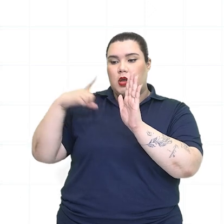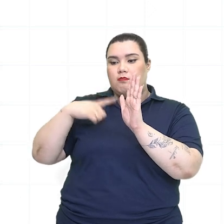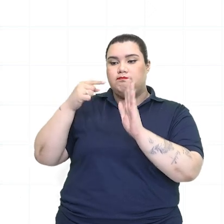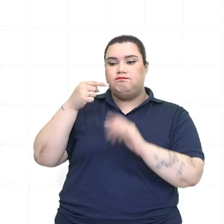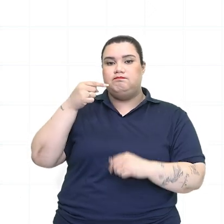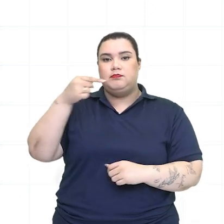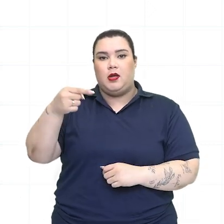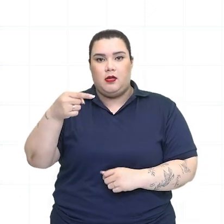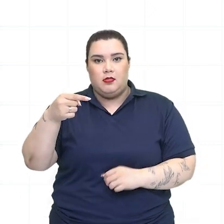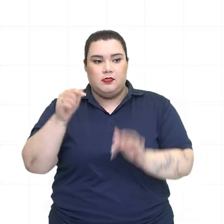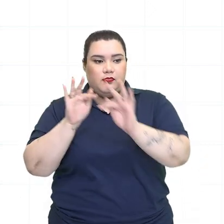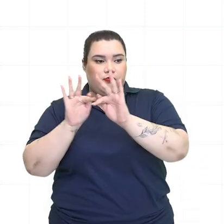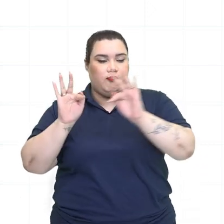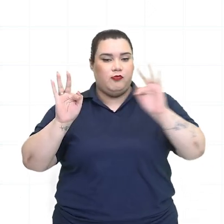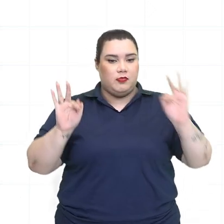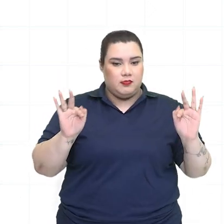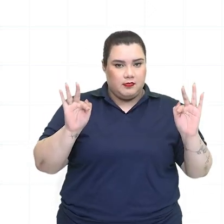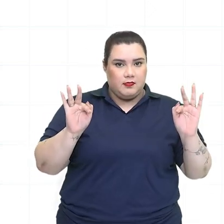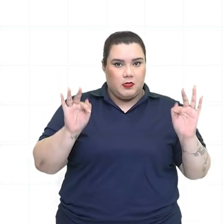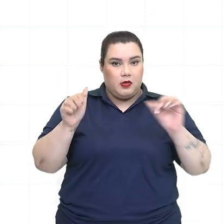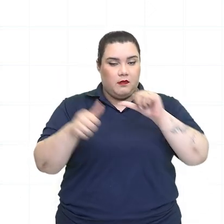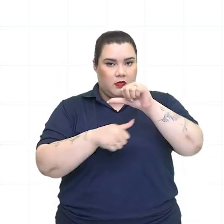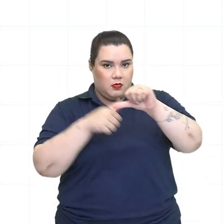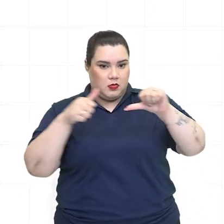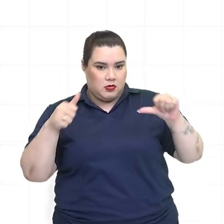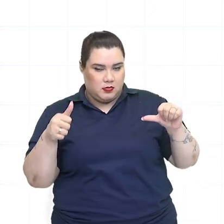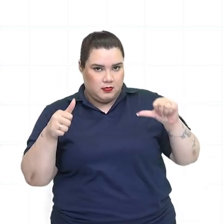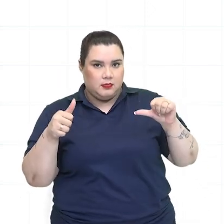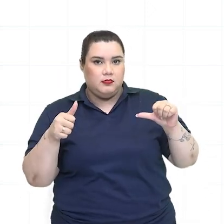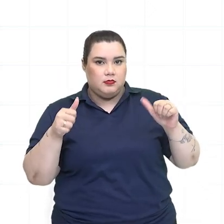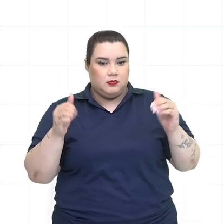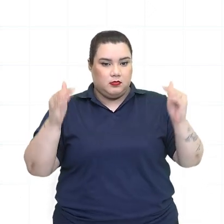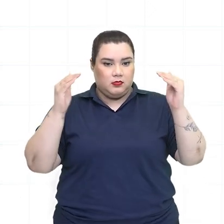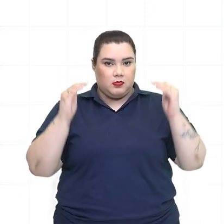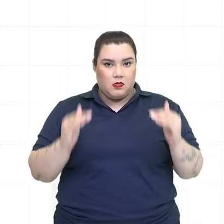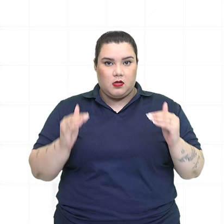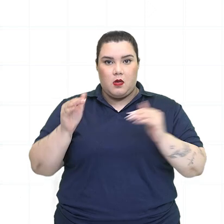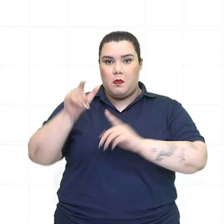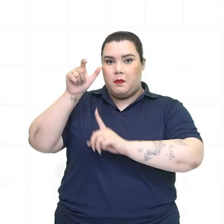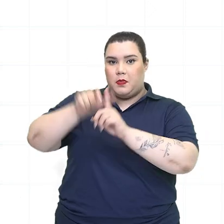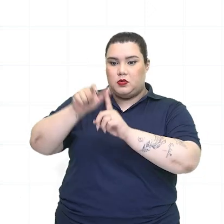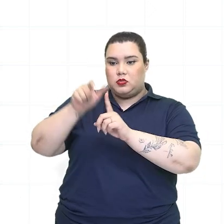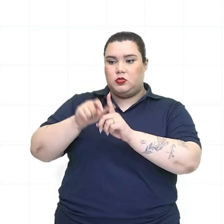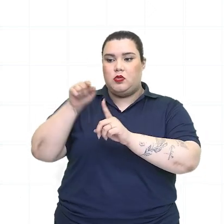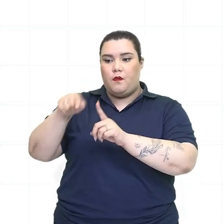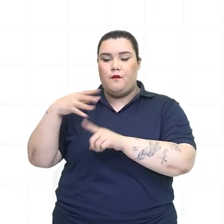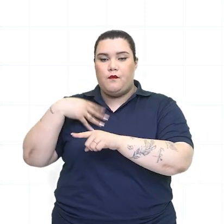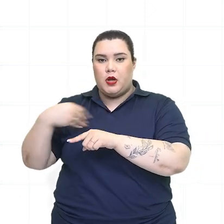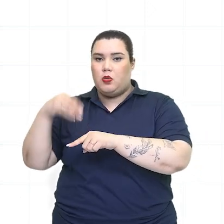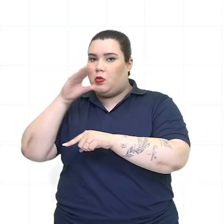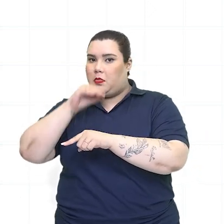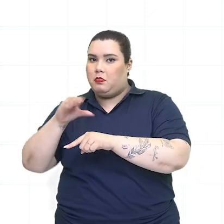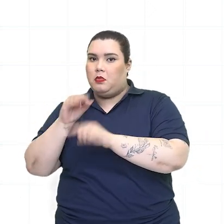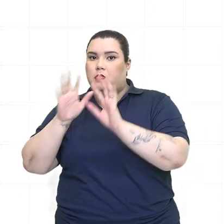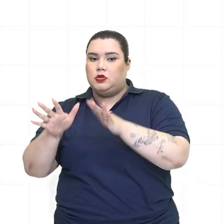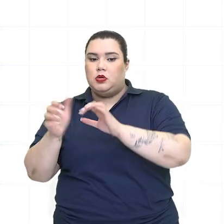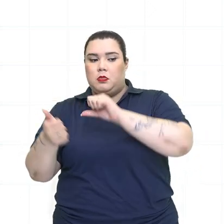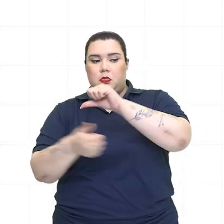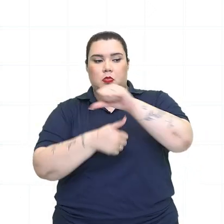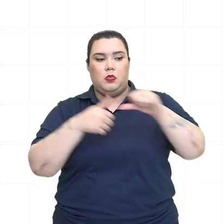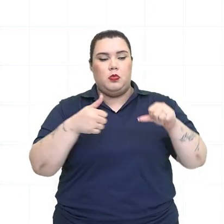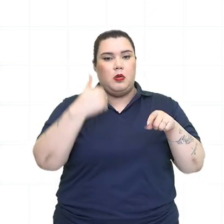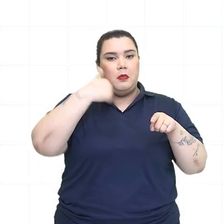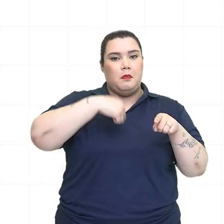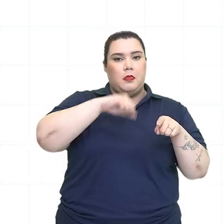a fala do filho e vai mudar de interlocutor. Vai mudar a pessoa que está falando. Aí,